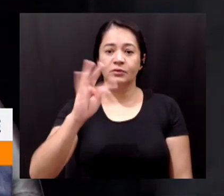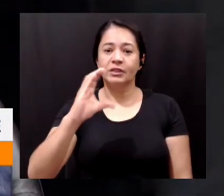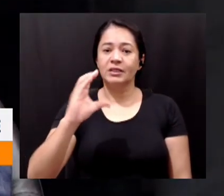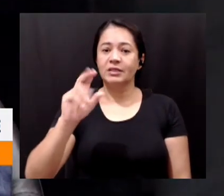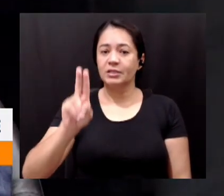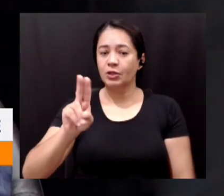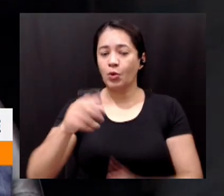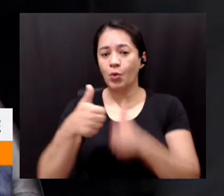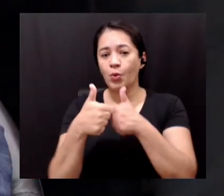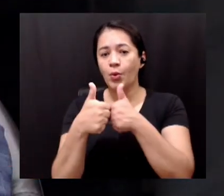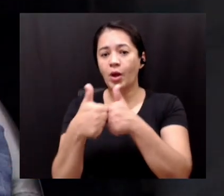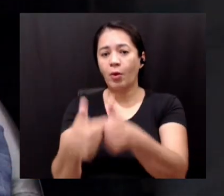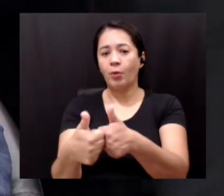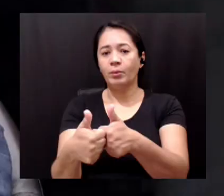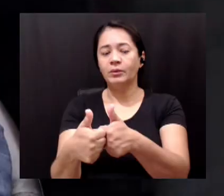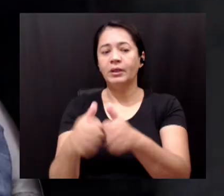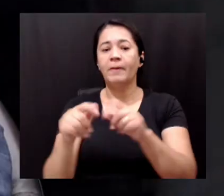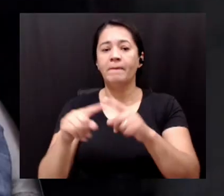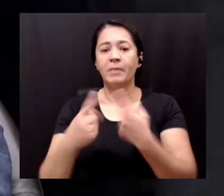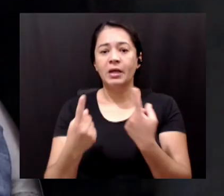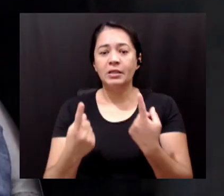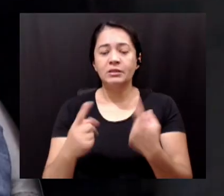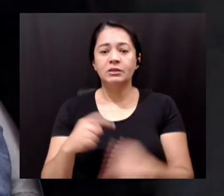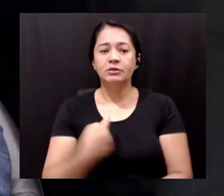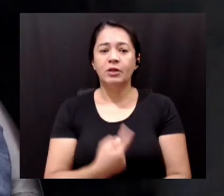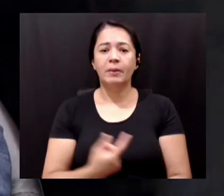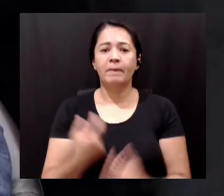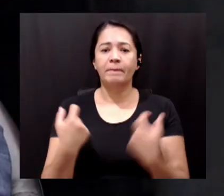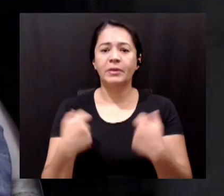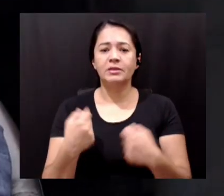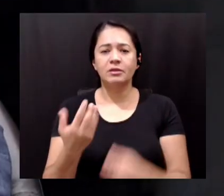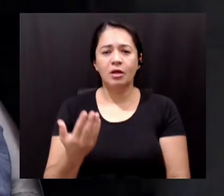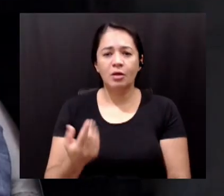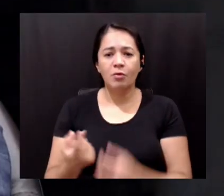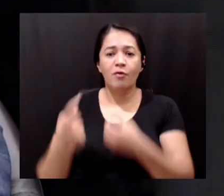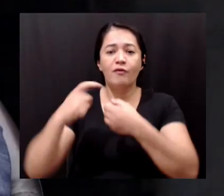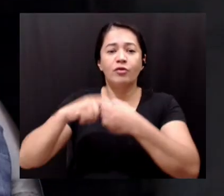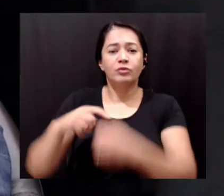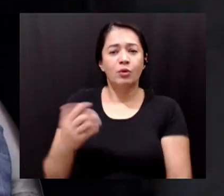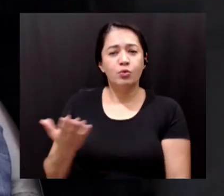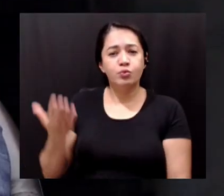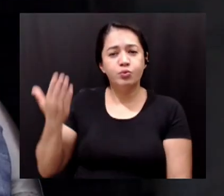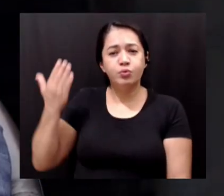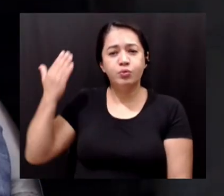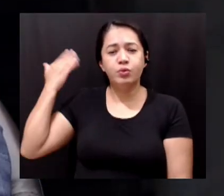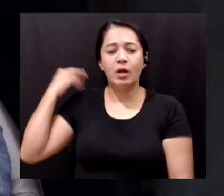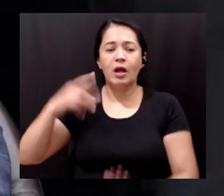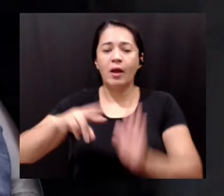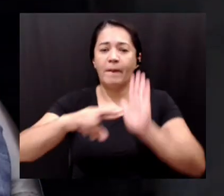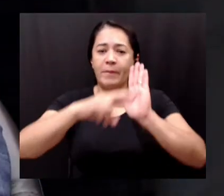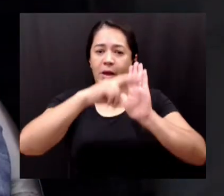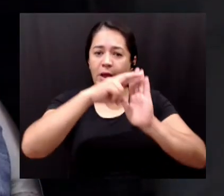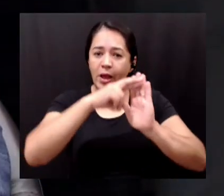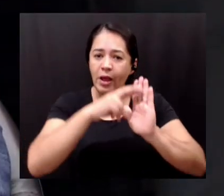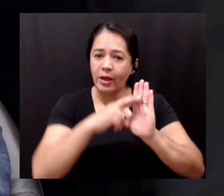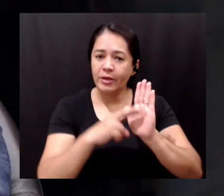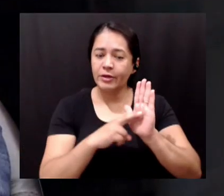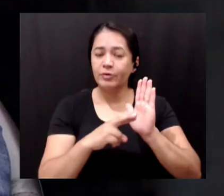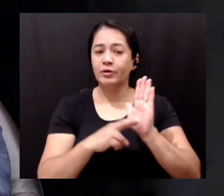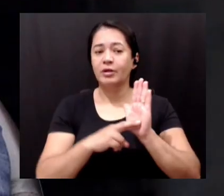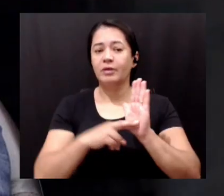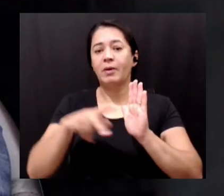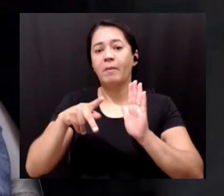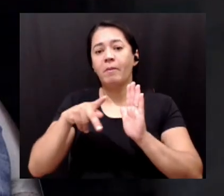um pouco ao tempo para dizer que essa regulamentação, essa legalização dos jogos de apostas, né, dessas